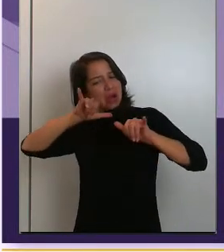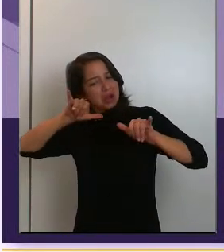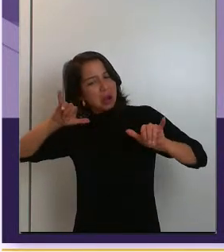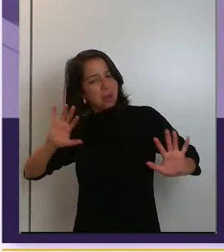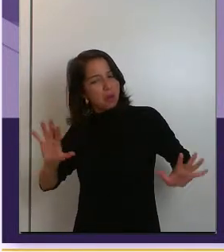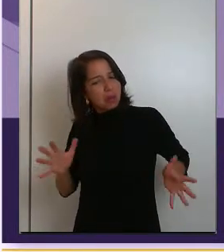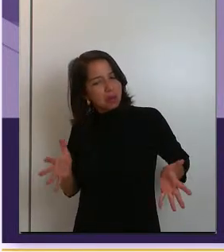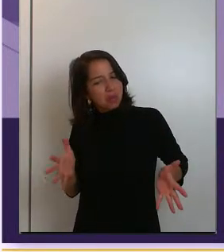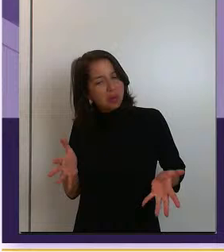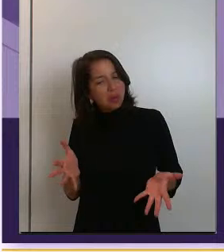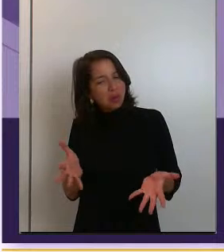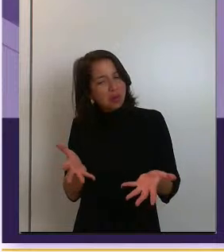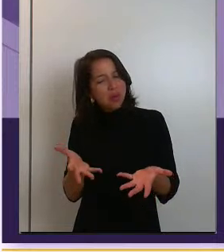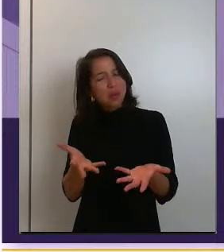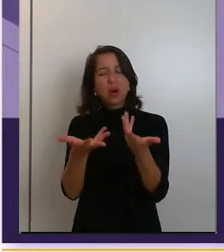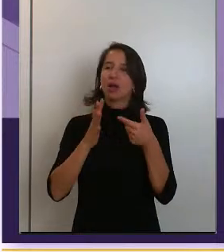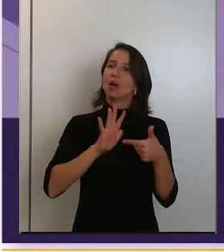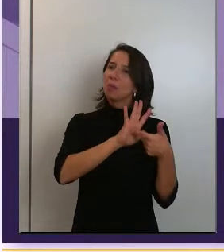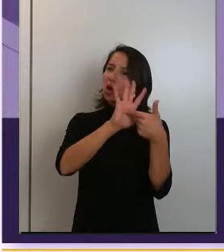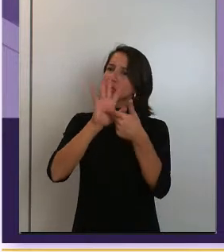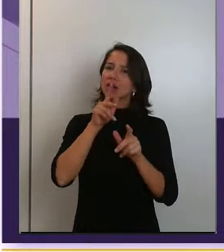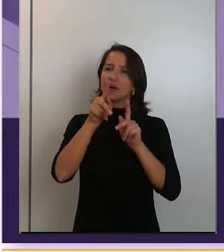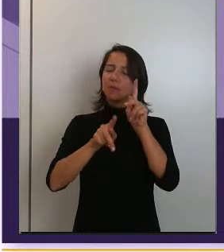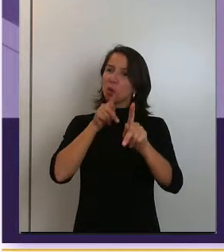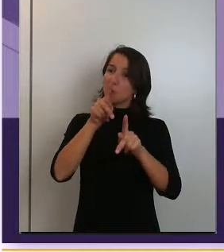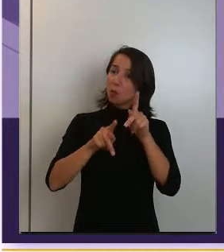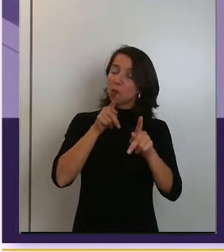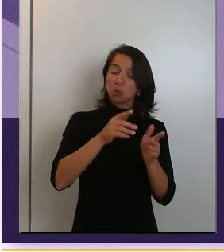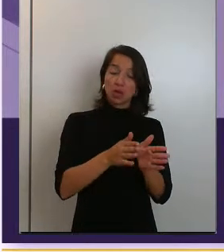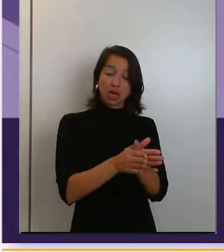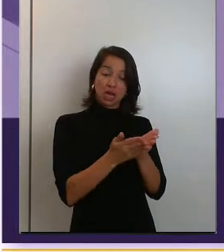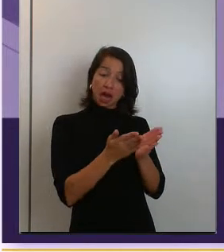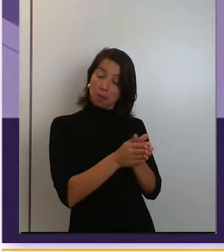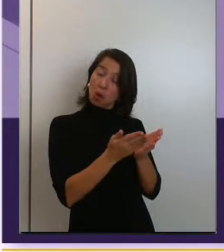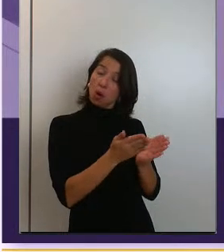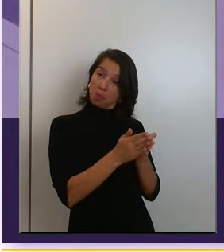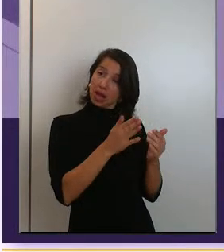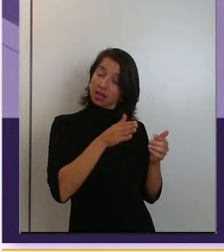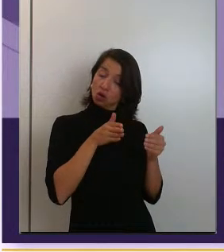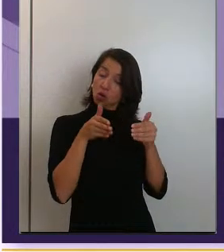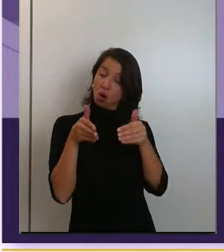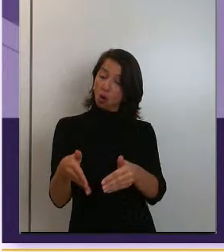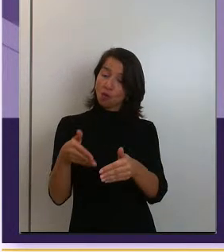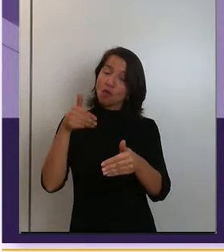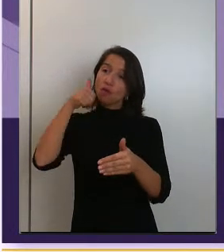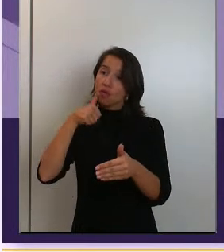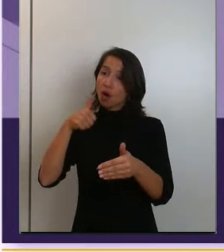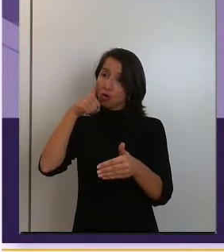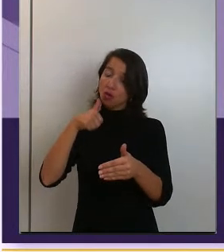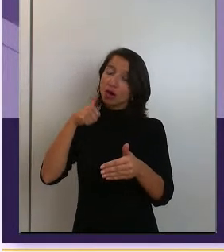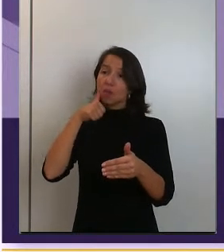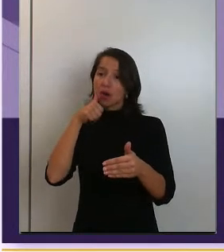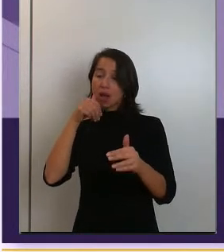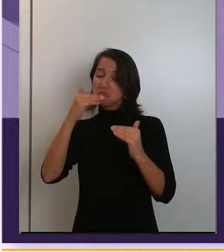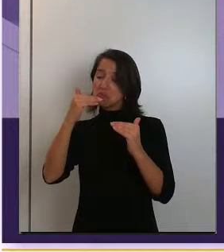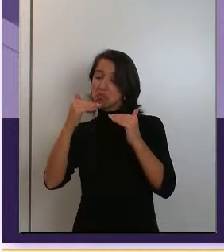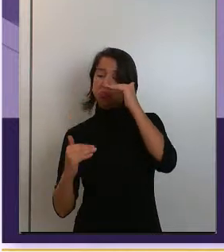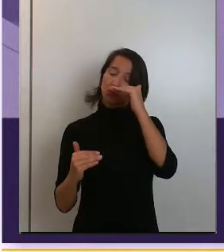que a pobreza é sexista. Mostrando que, por exemplo, nos países mais, digamos assim, mais atrasados,